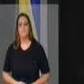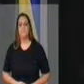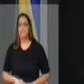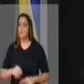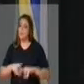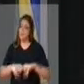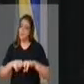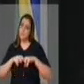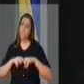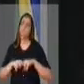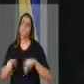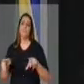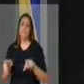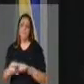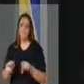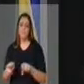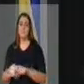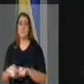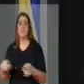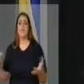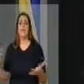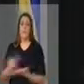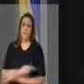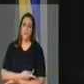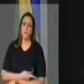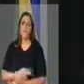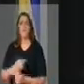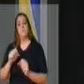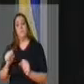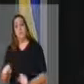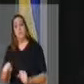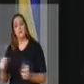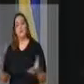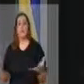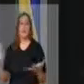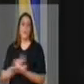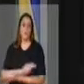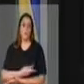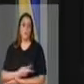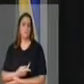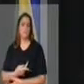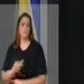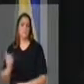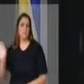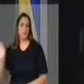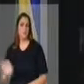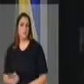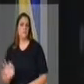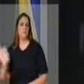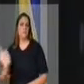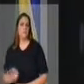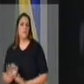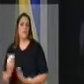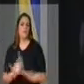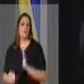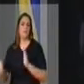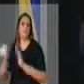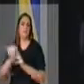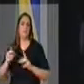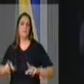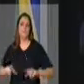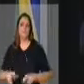fatores que ajudam o deputado Isolci. A essa prevalência, tabagismo,